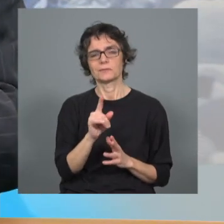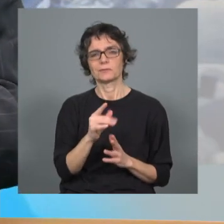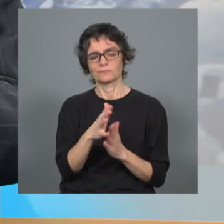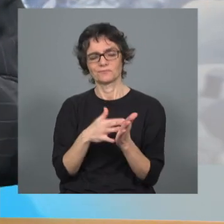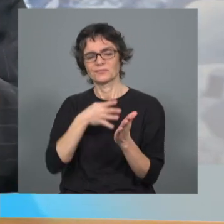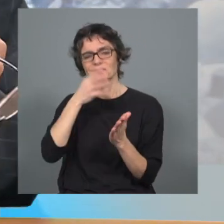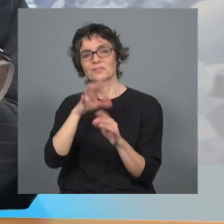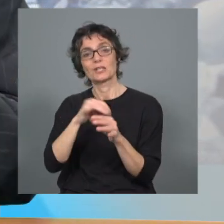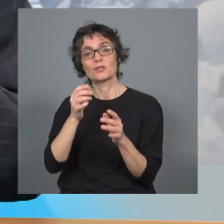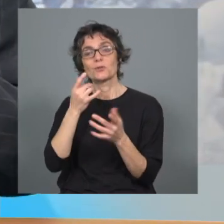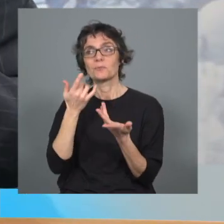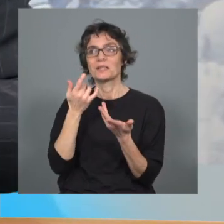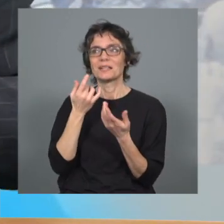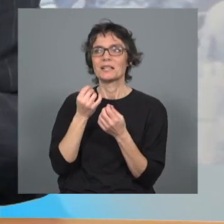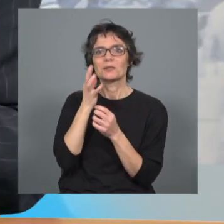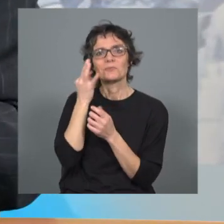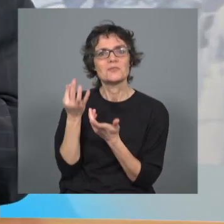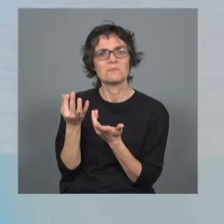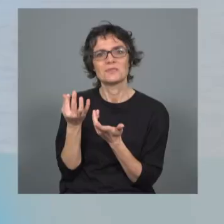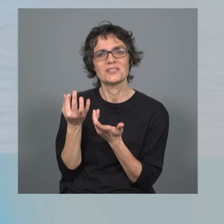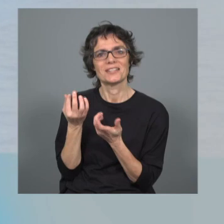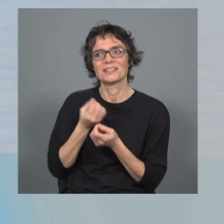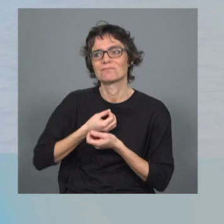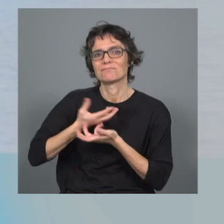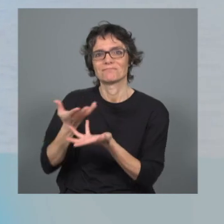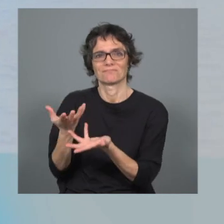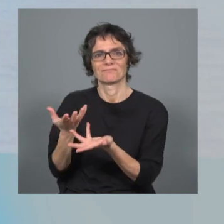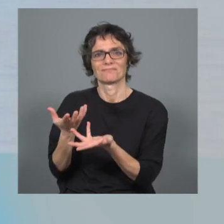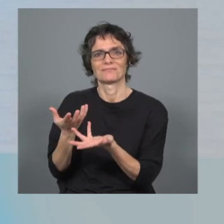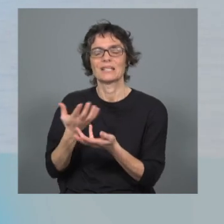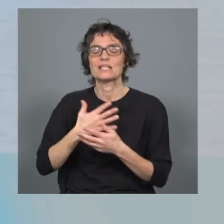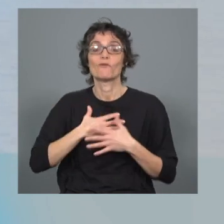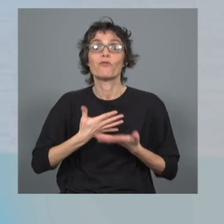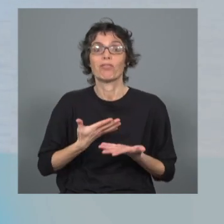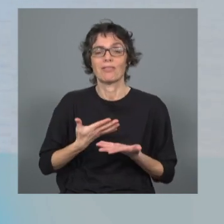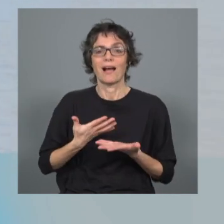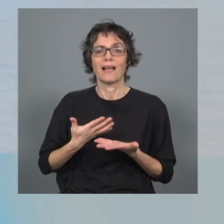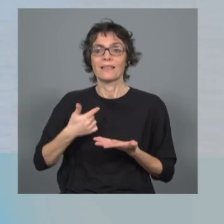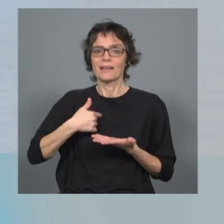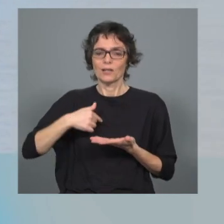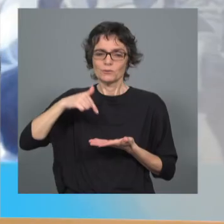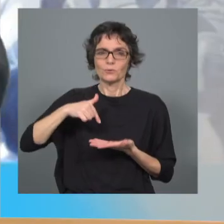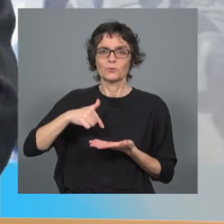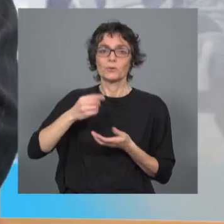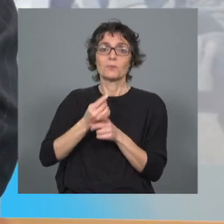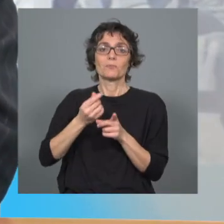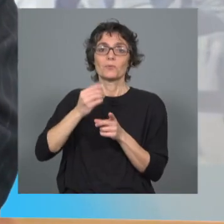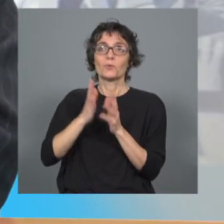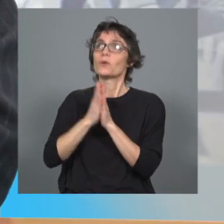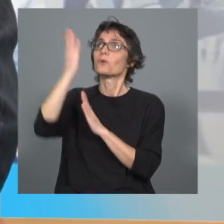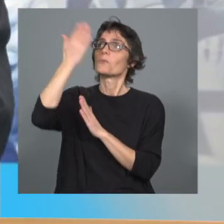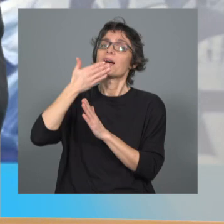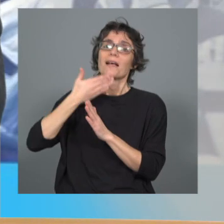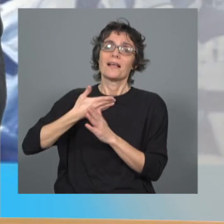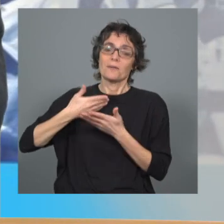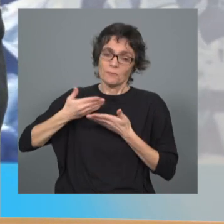pelo contágio. E com esta marca de vir em nome do Senhor, não como um rei... Não é um rei que vem... Aliás, é muito bonito, em